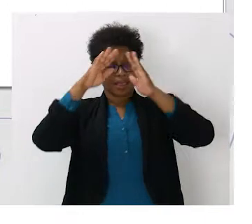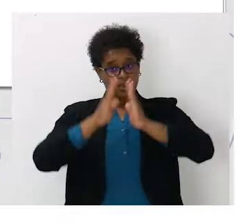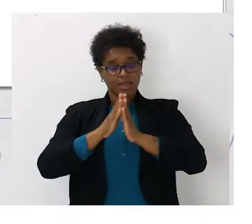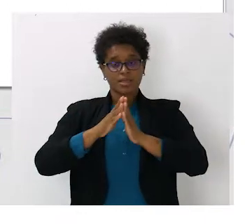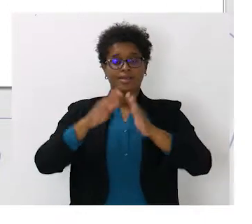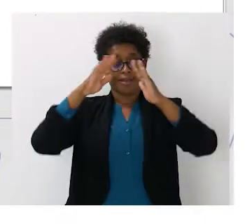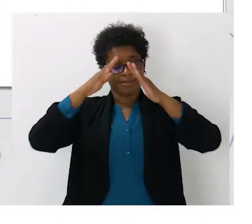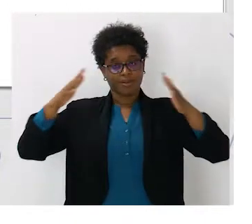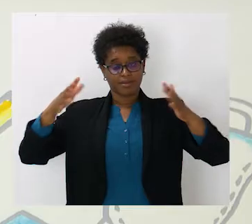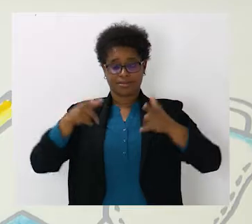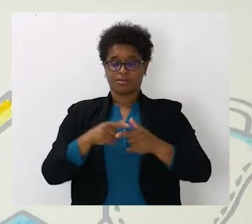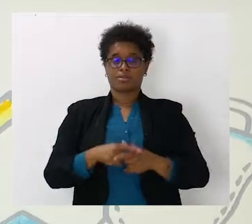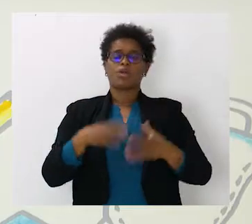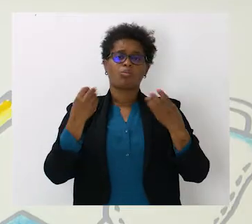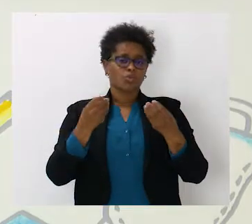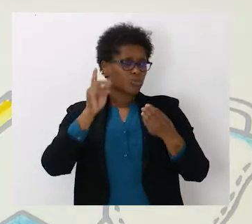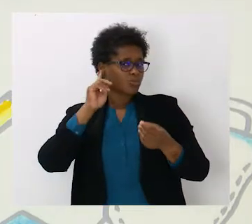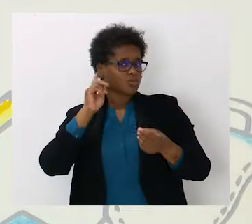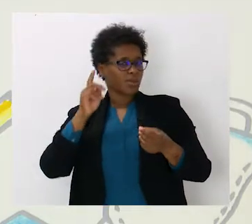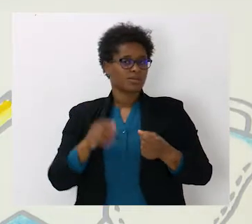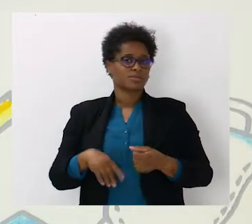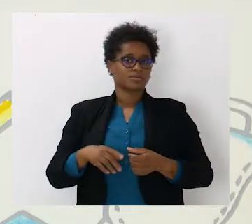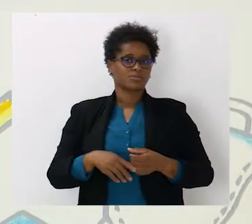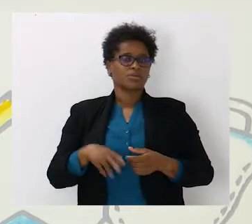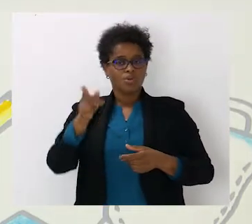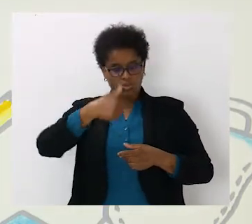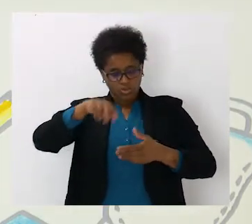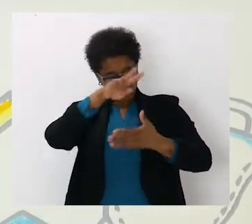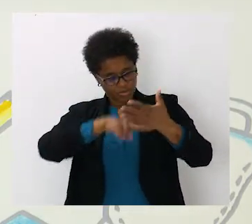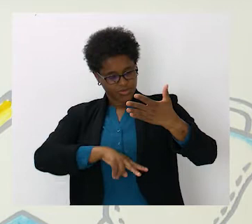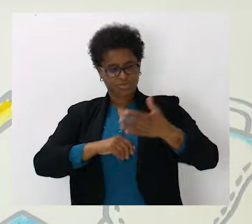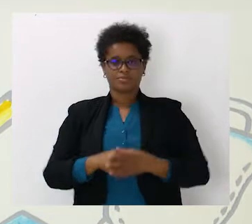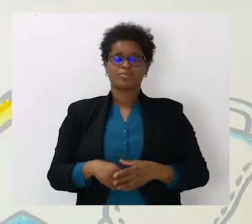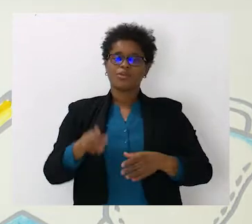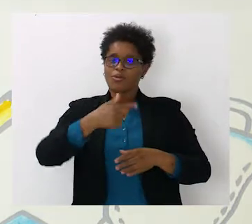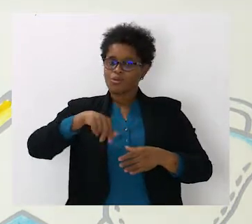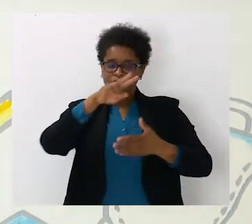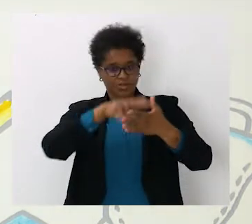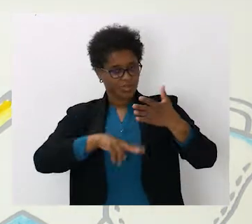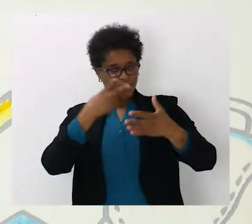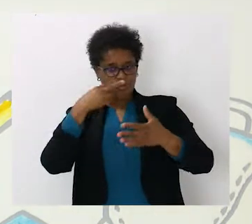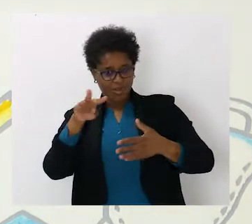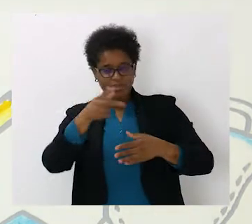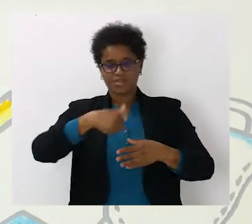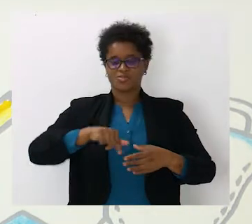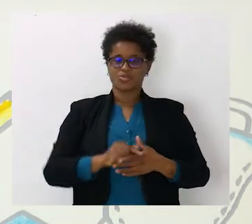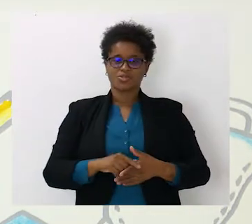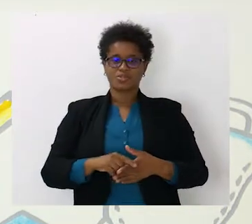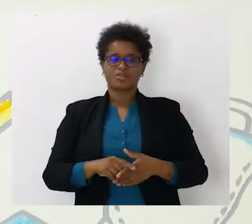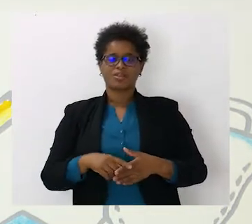palácio do chefe. Muito importante o nosso texto. Nosso texto nos